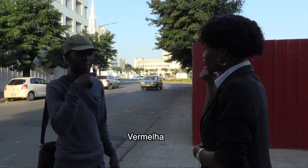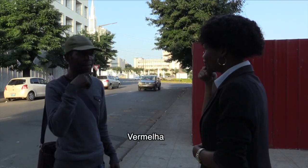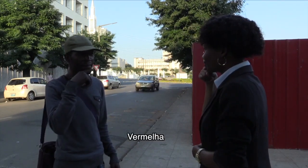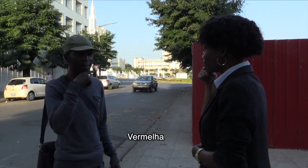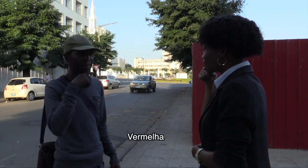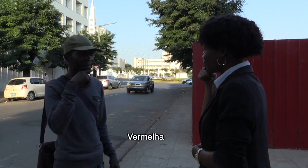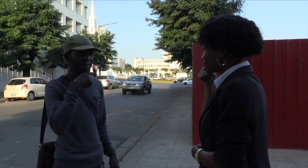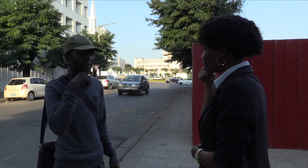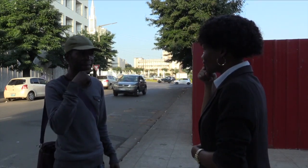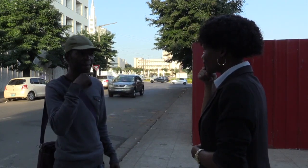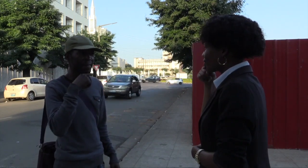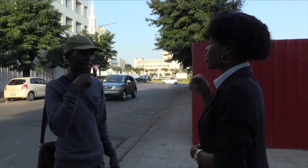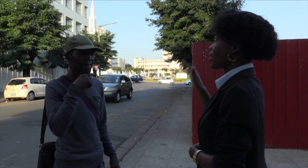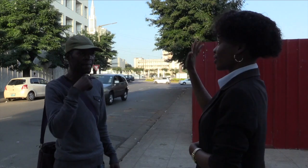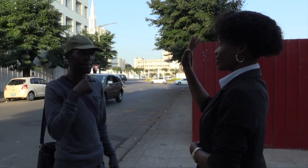Vermelha